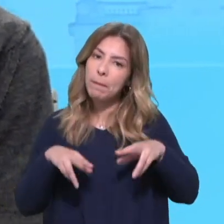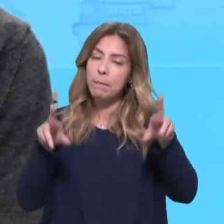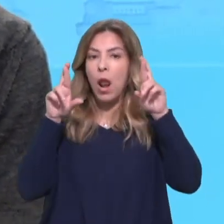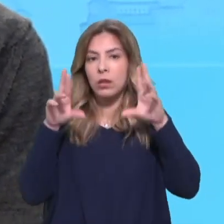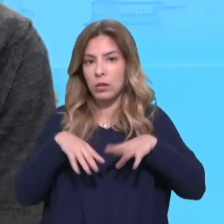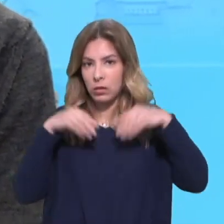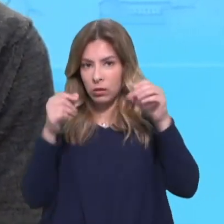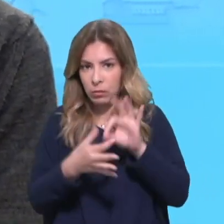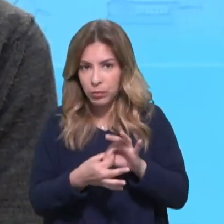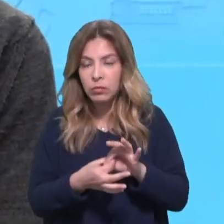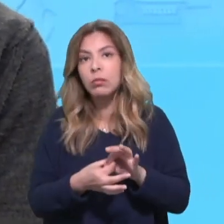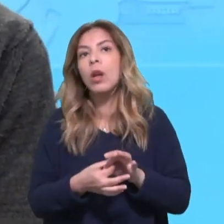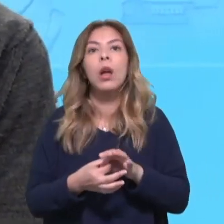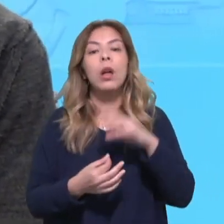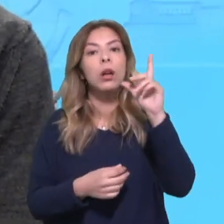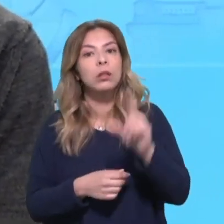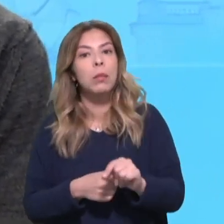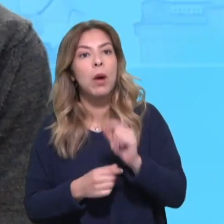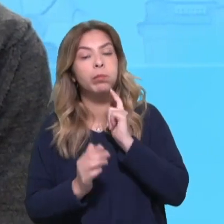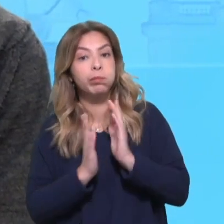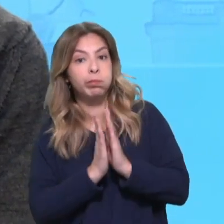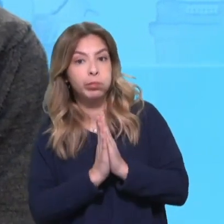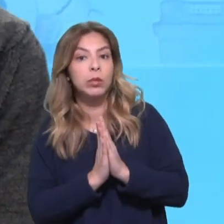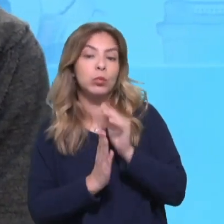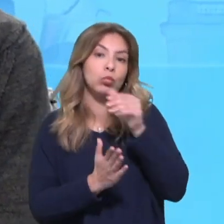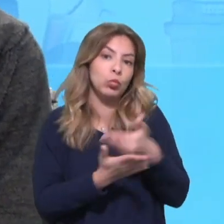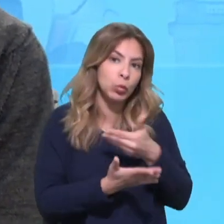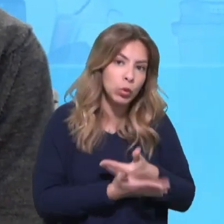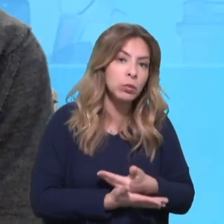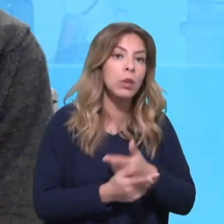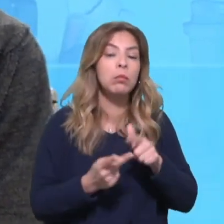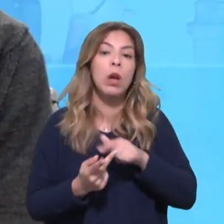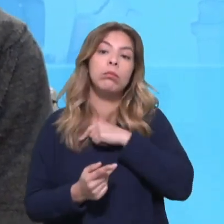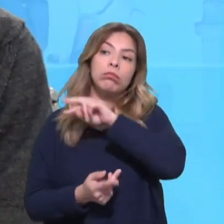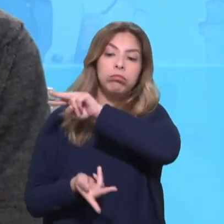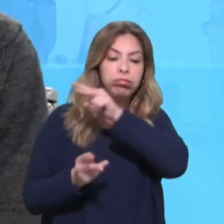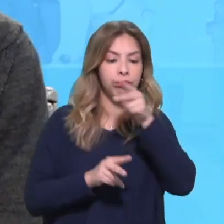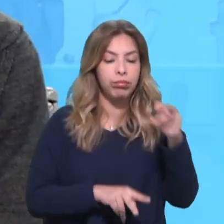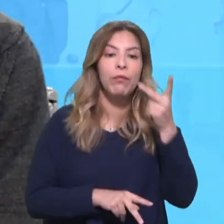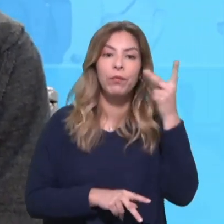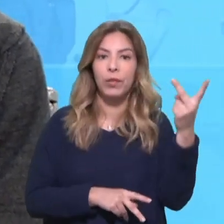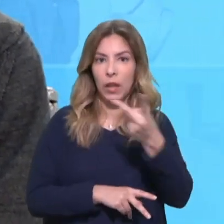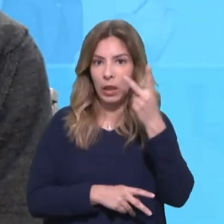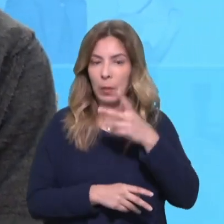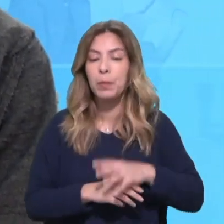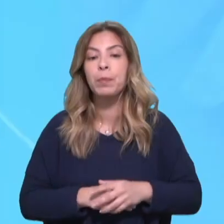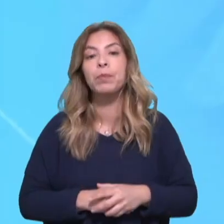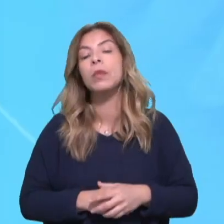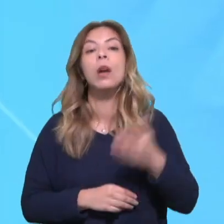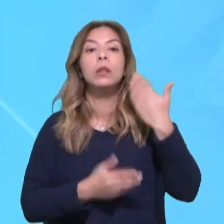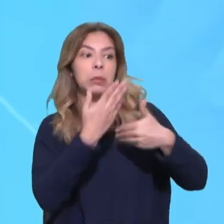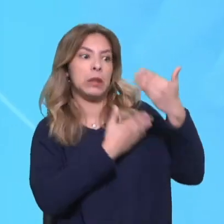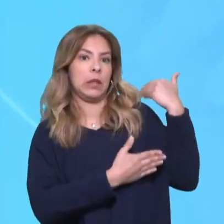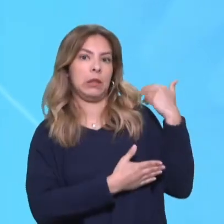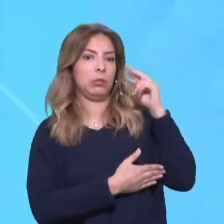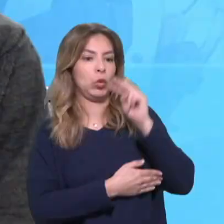Jesus à morada dos mortos, a fim de os libertar e de os trazer para a vida. Continuando a andar para trás.